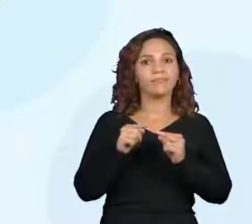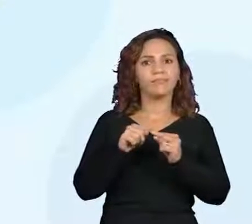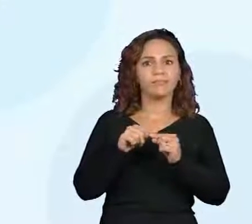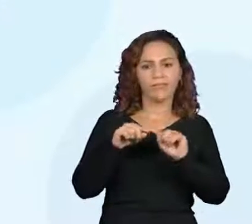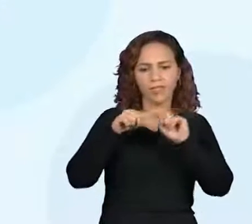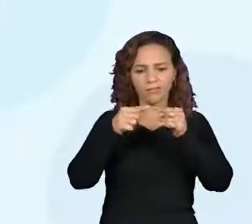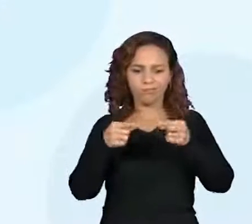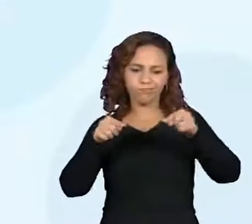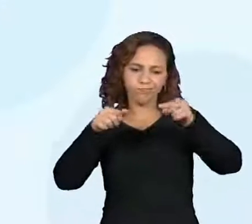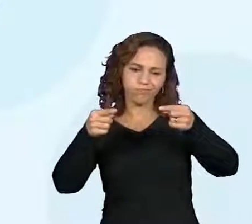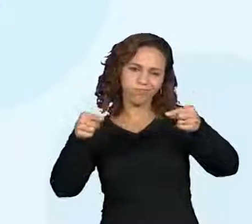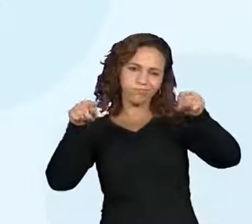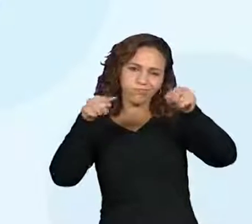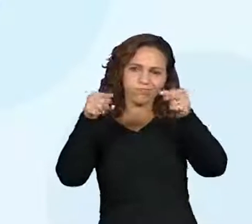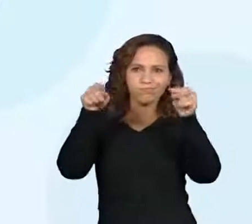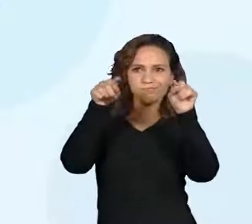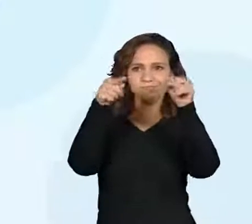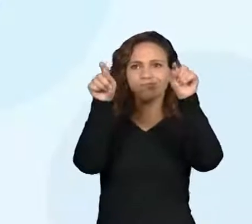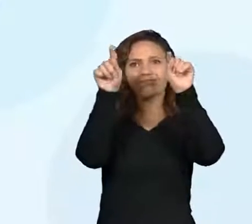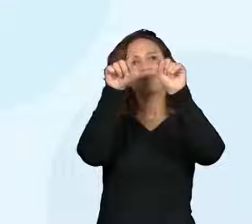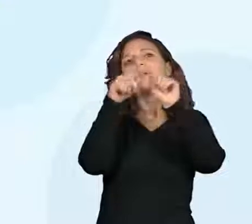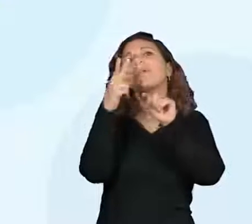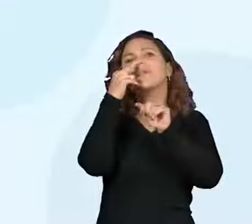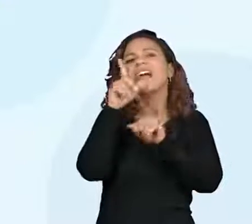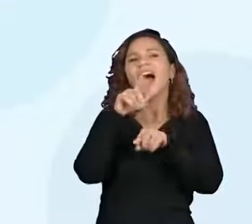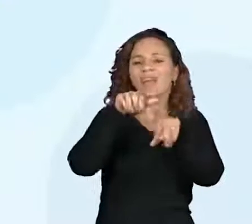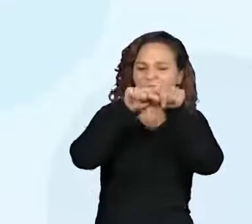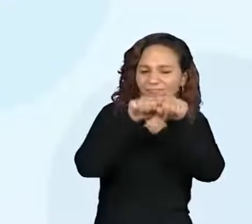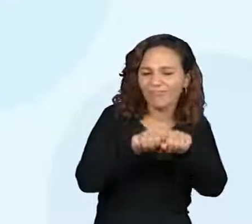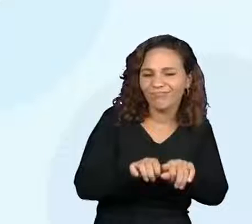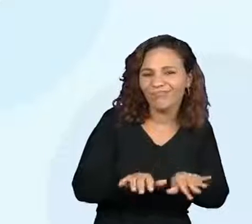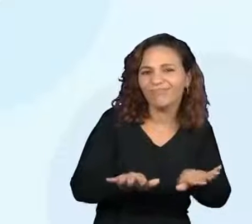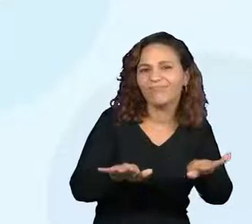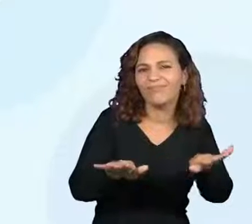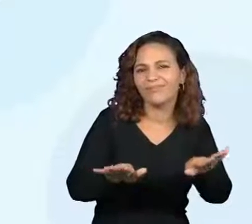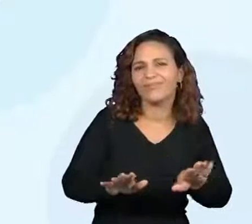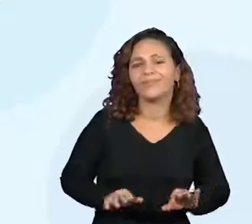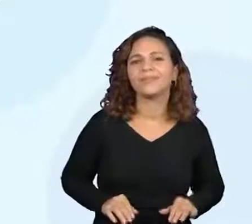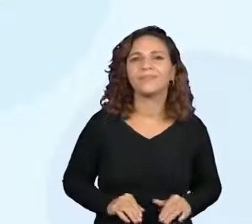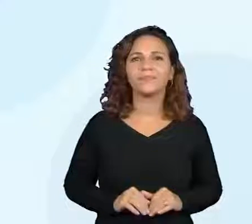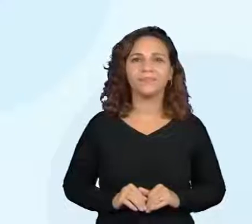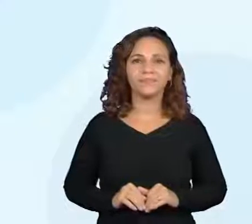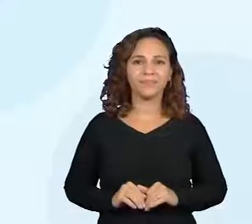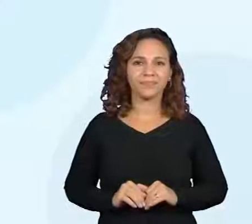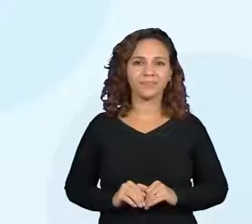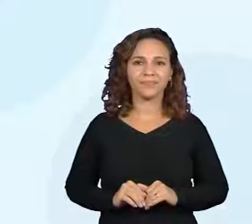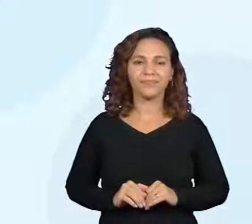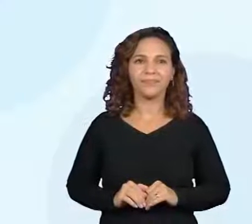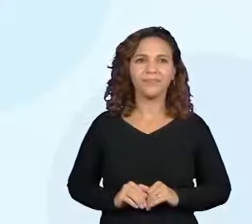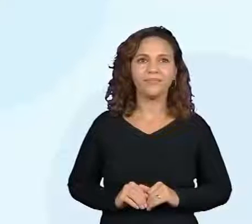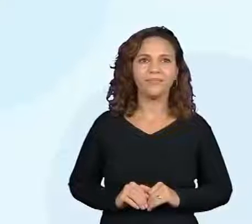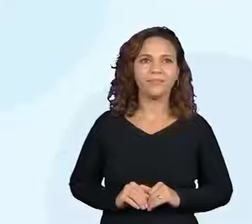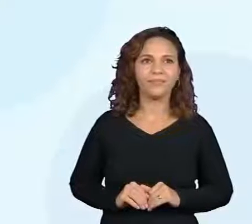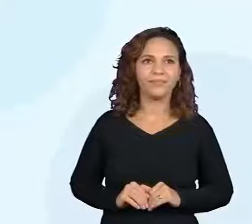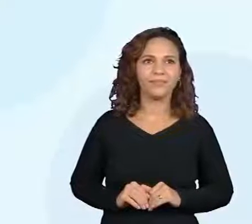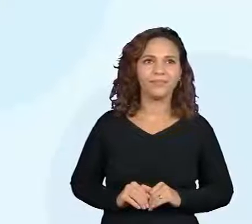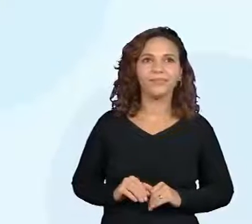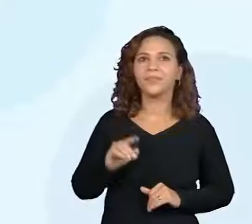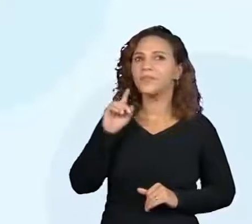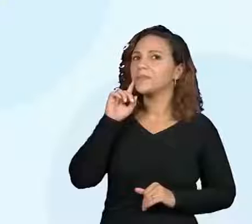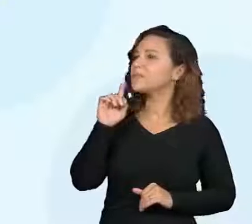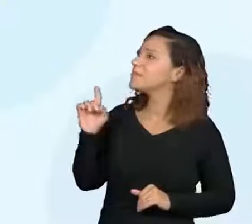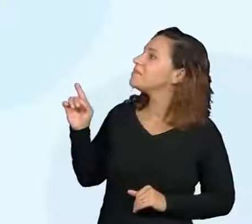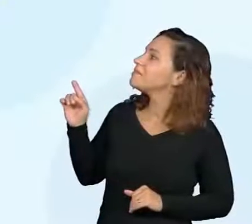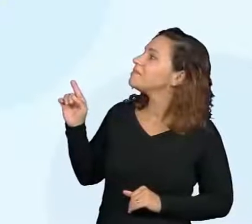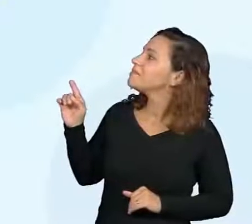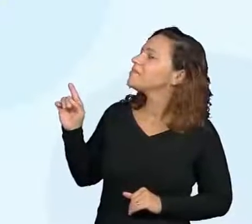diferente, como se fosse uma gota de água, uma água. olha só. A gente pode